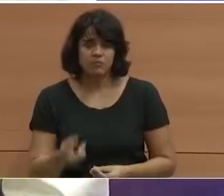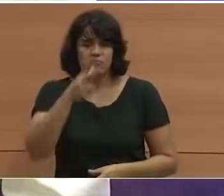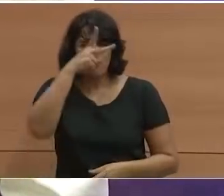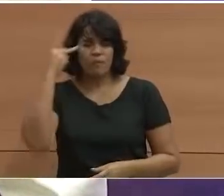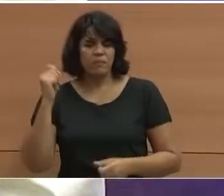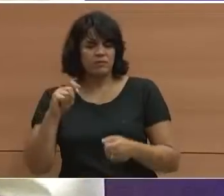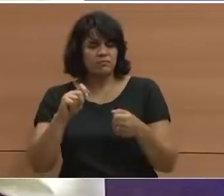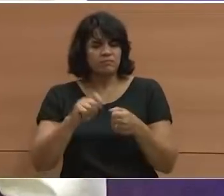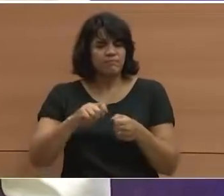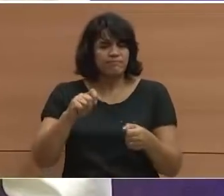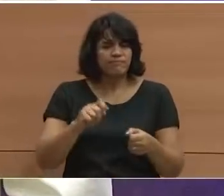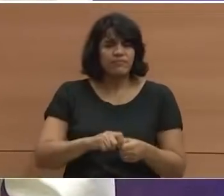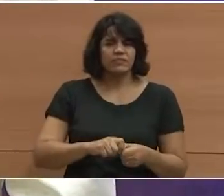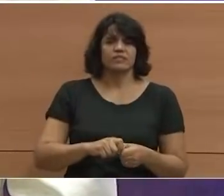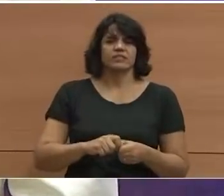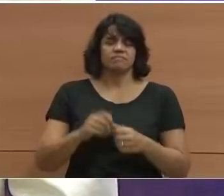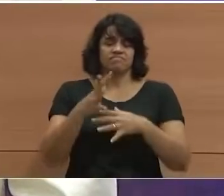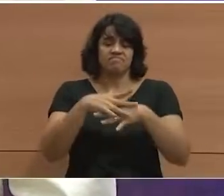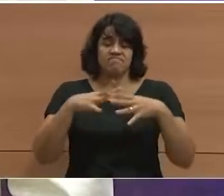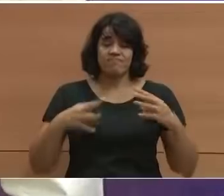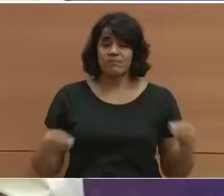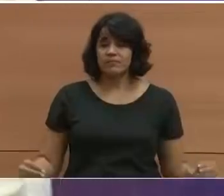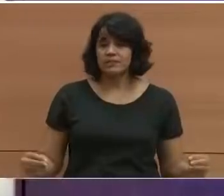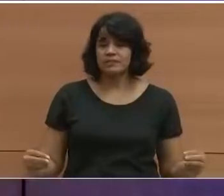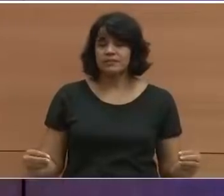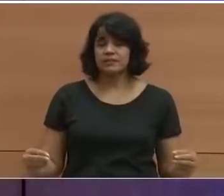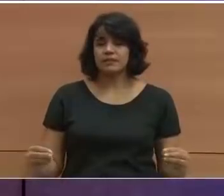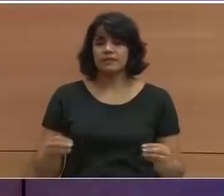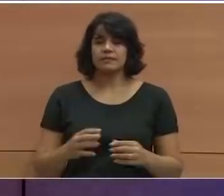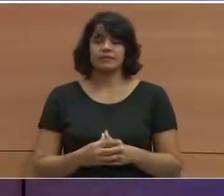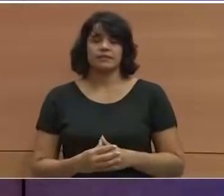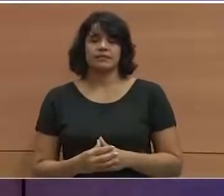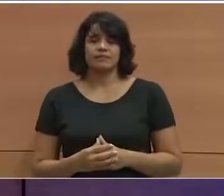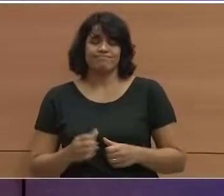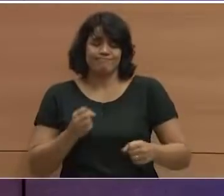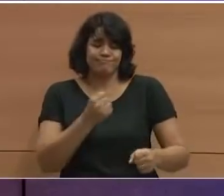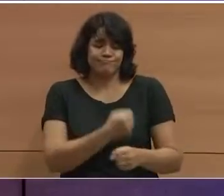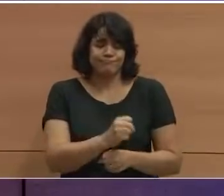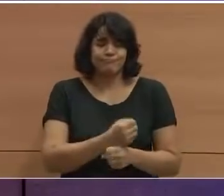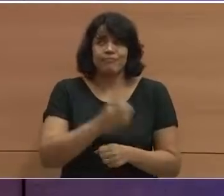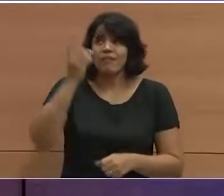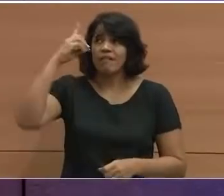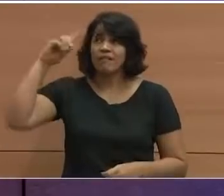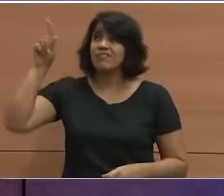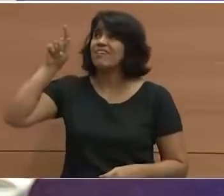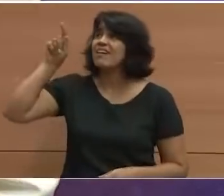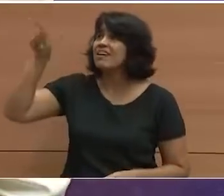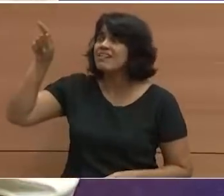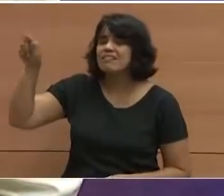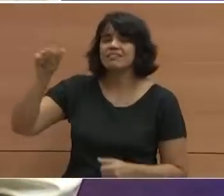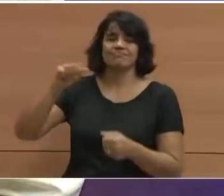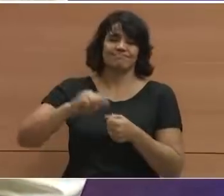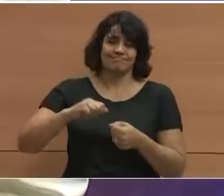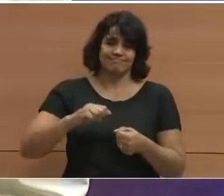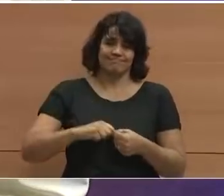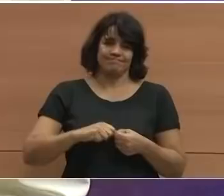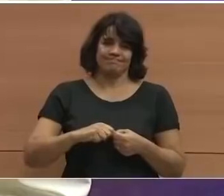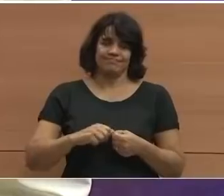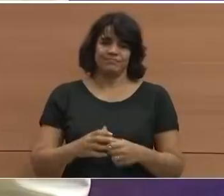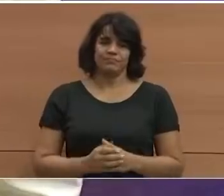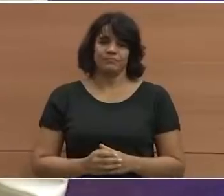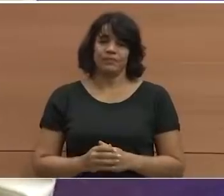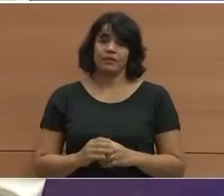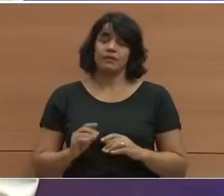Deus realizou. Vocês viram? Vocês entenderam? A obra de Deus é Deus quem realiza. O próprio Deus realizou por